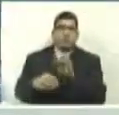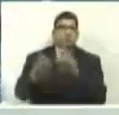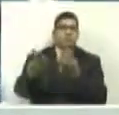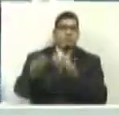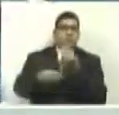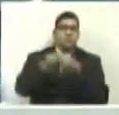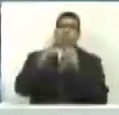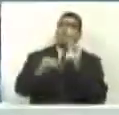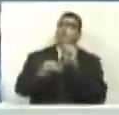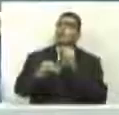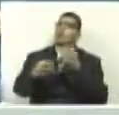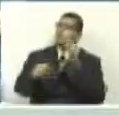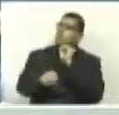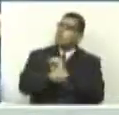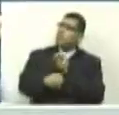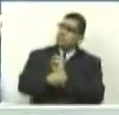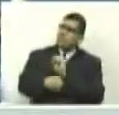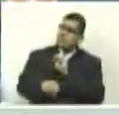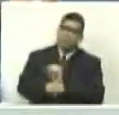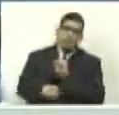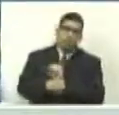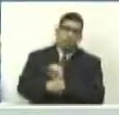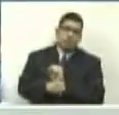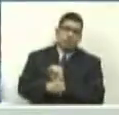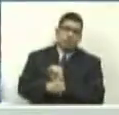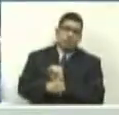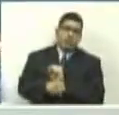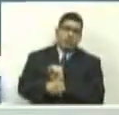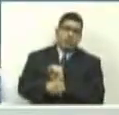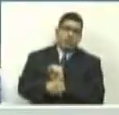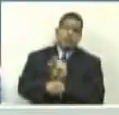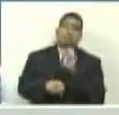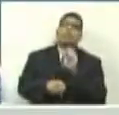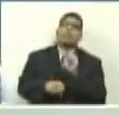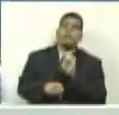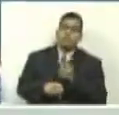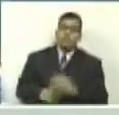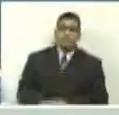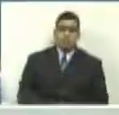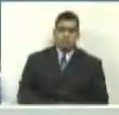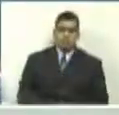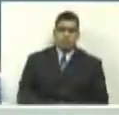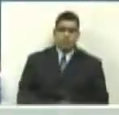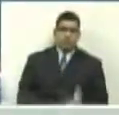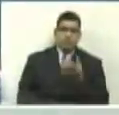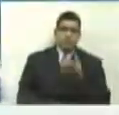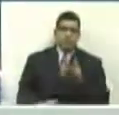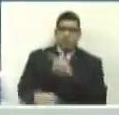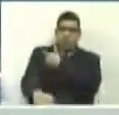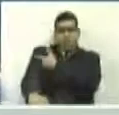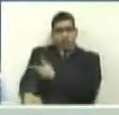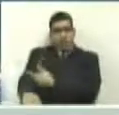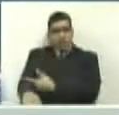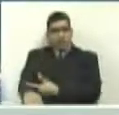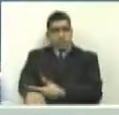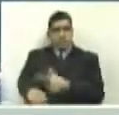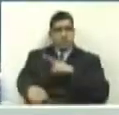O que se esperava como consequência disso? Que a educação